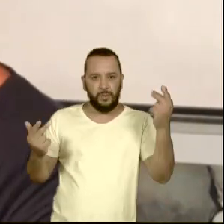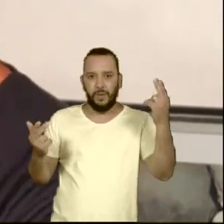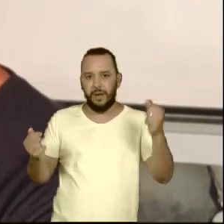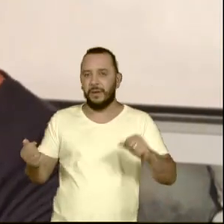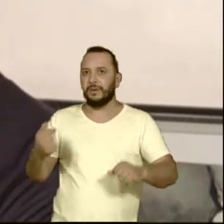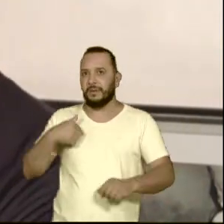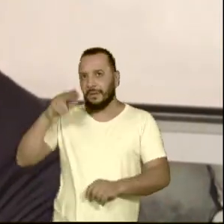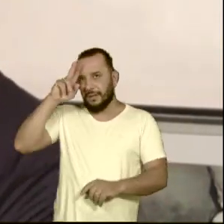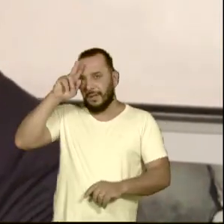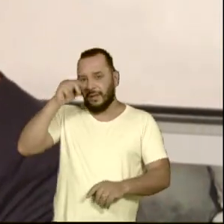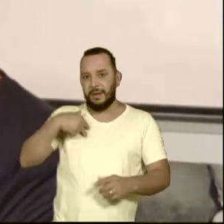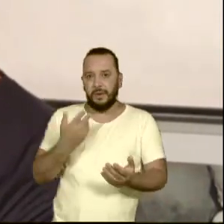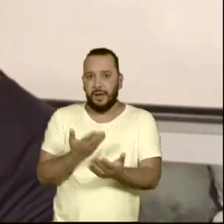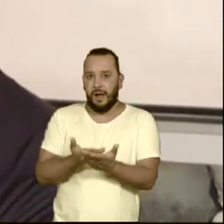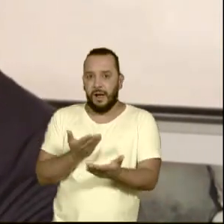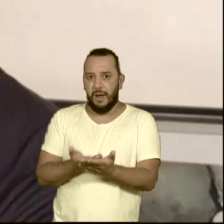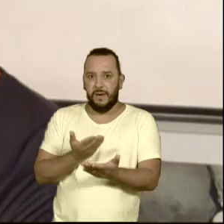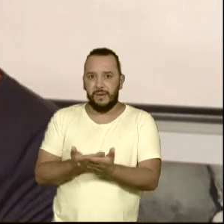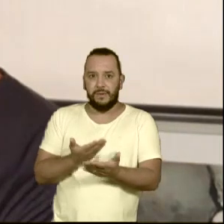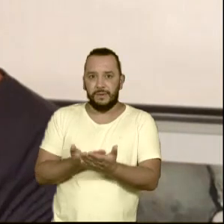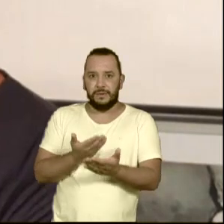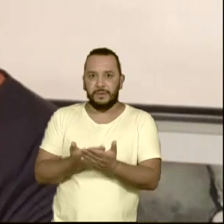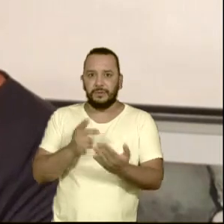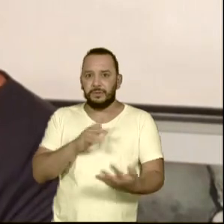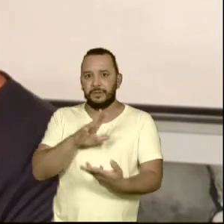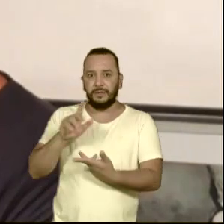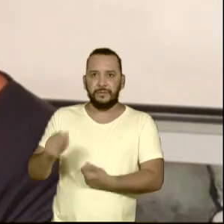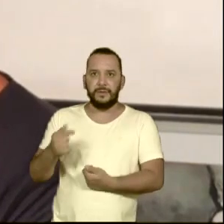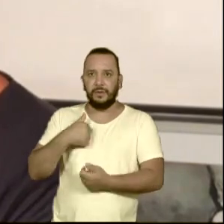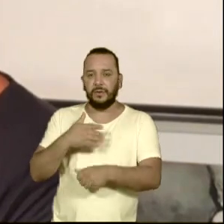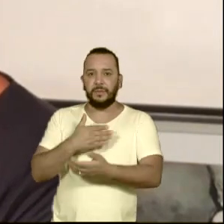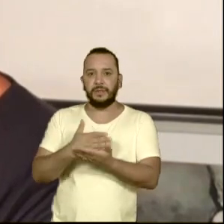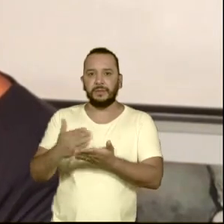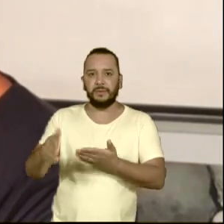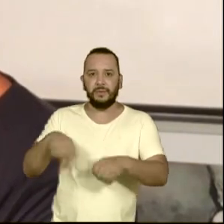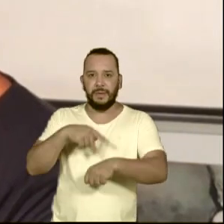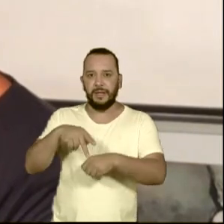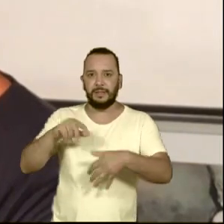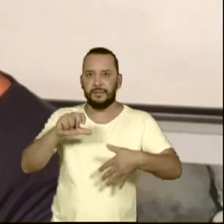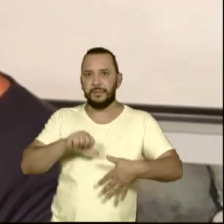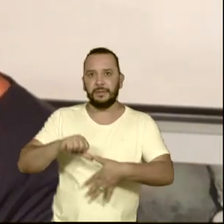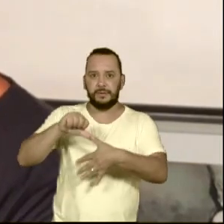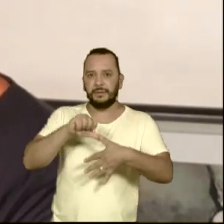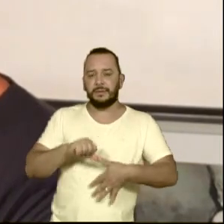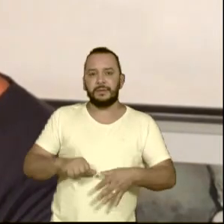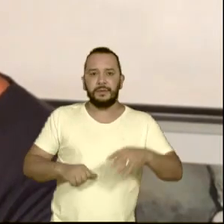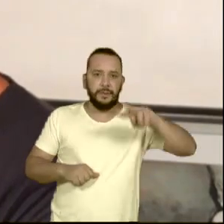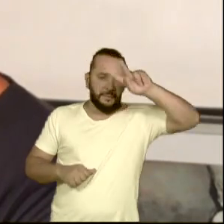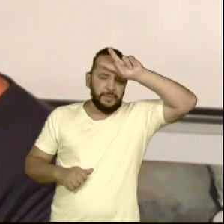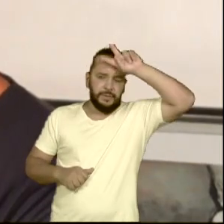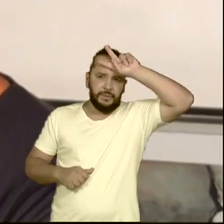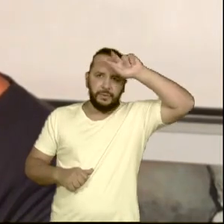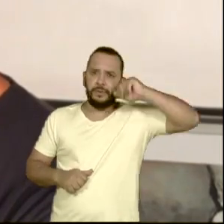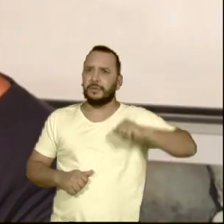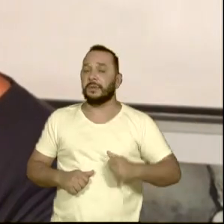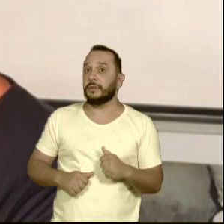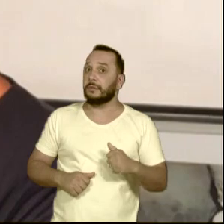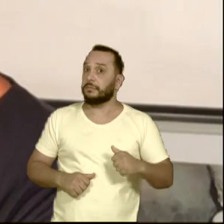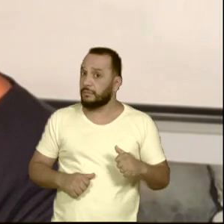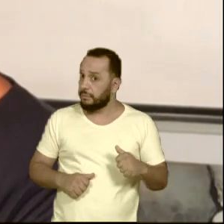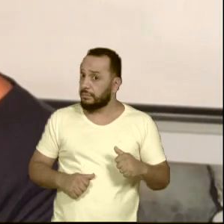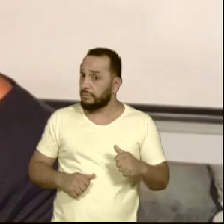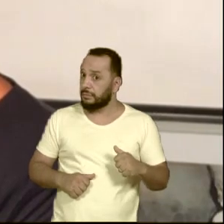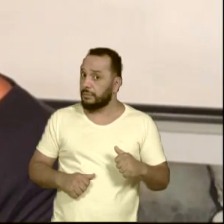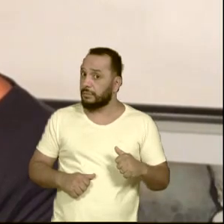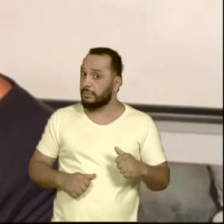estava dentro da minha sala de aula, uma aula de geografia, alguma coisa, e começam a falar dos países da América do Sul e falam Peru. Confesso para vocês que eu falei, onde